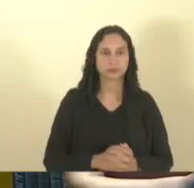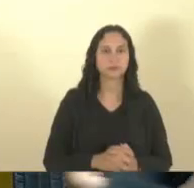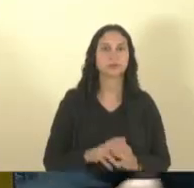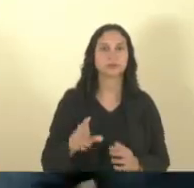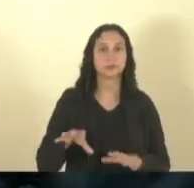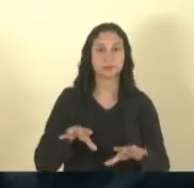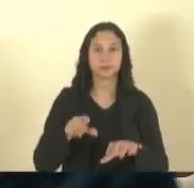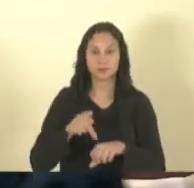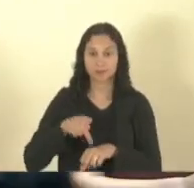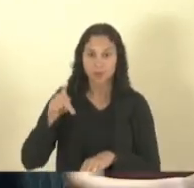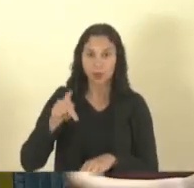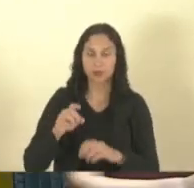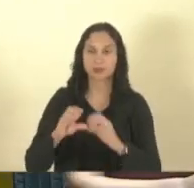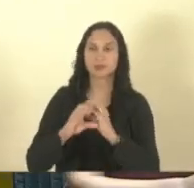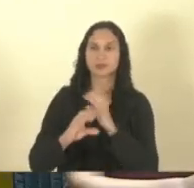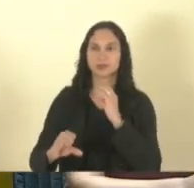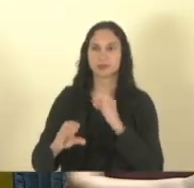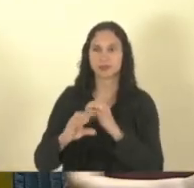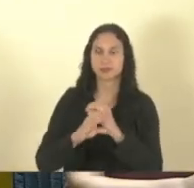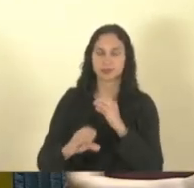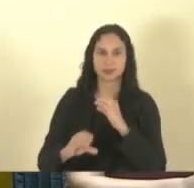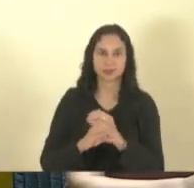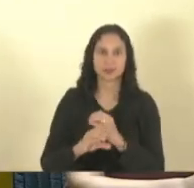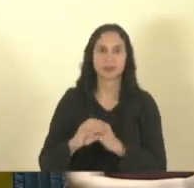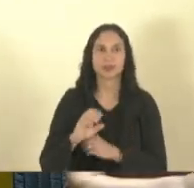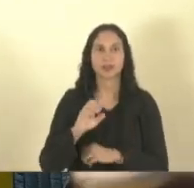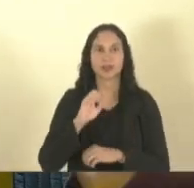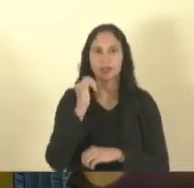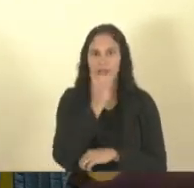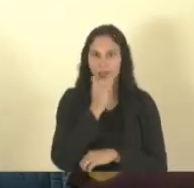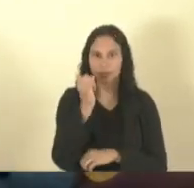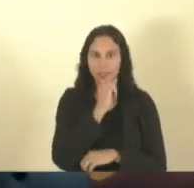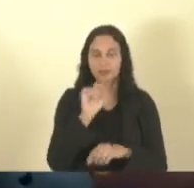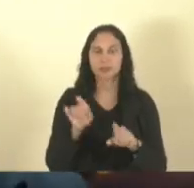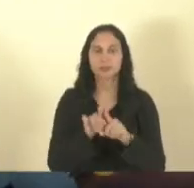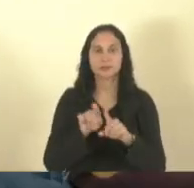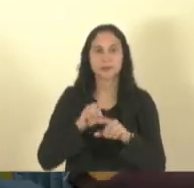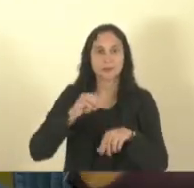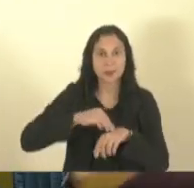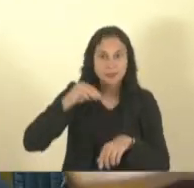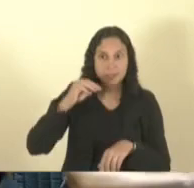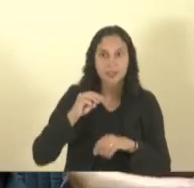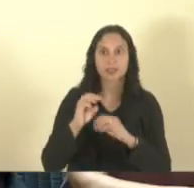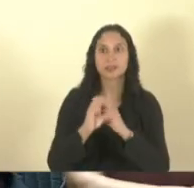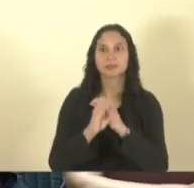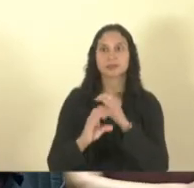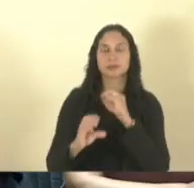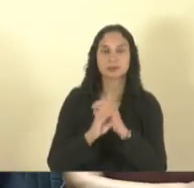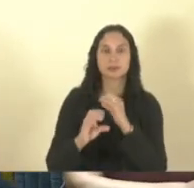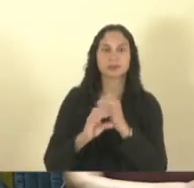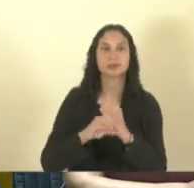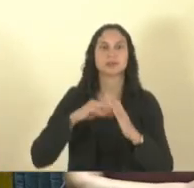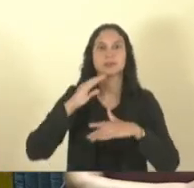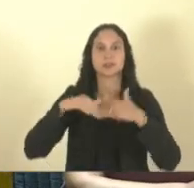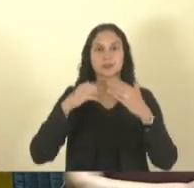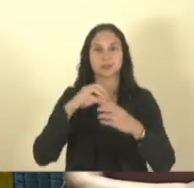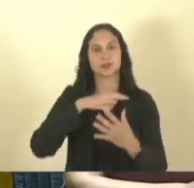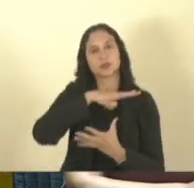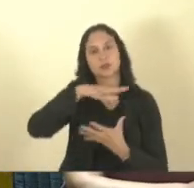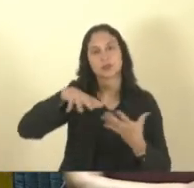possui graduação em engenharia elétrica, especialização em engenharia elétrica e mestrado em engenharia de desenvolvimento